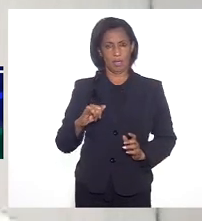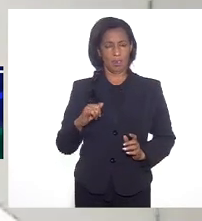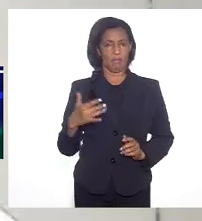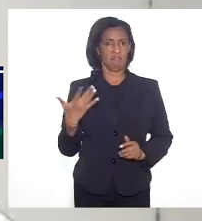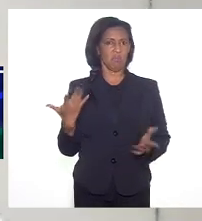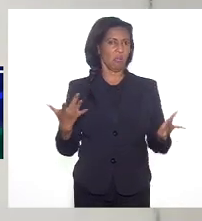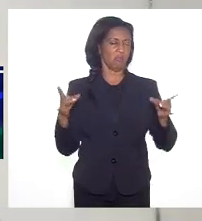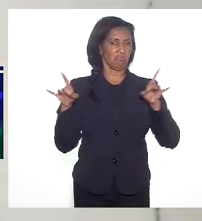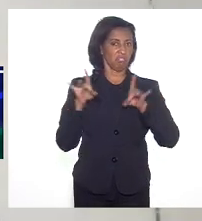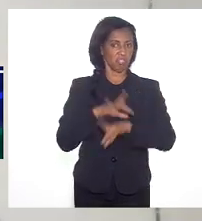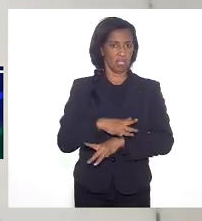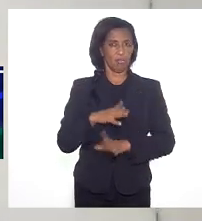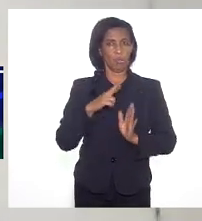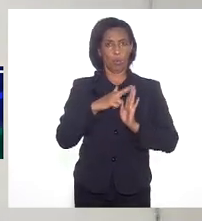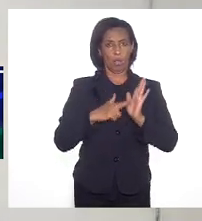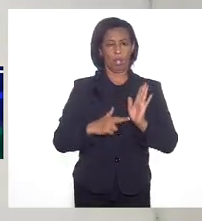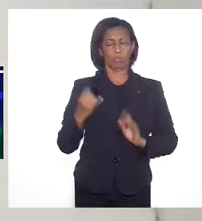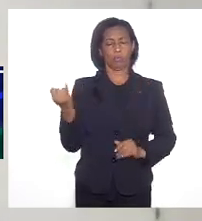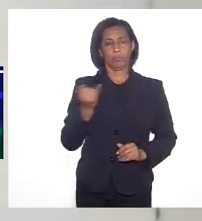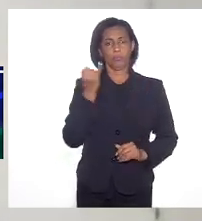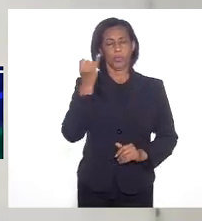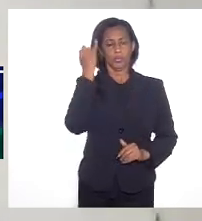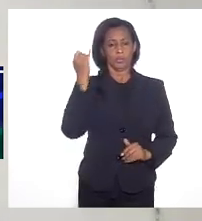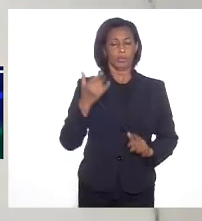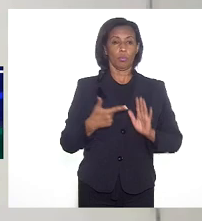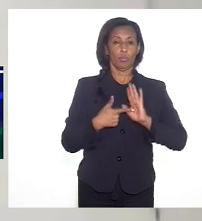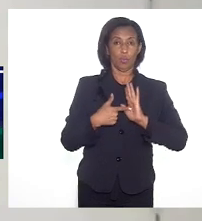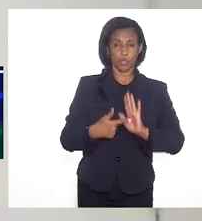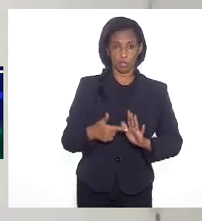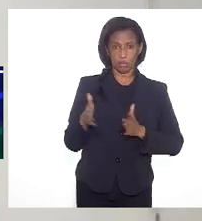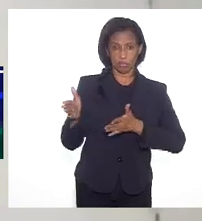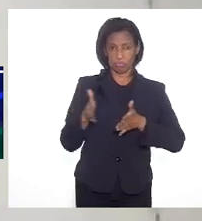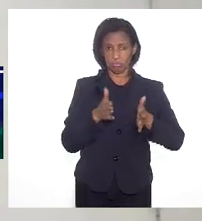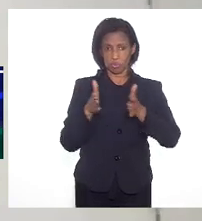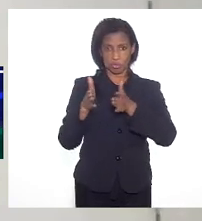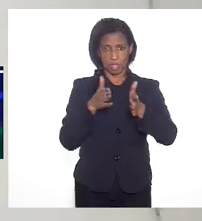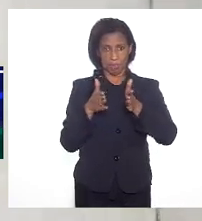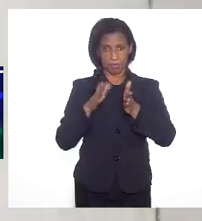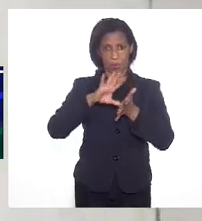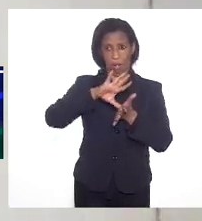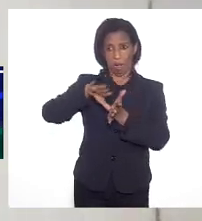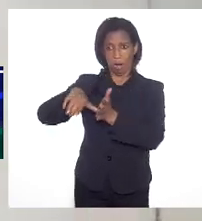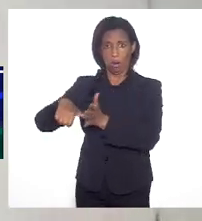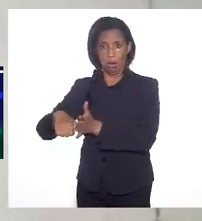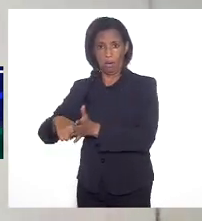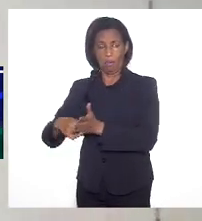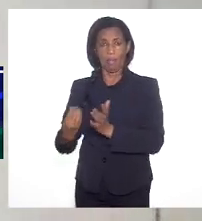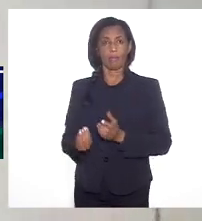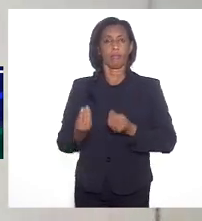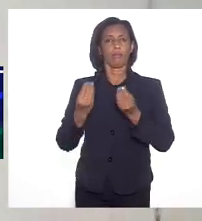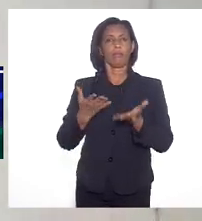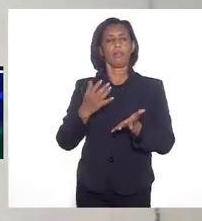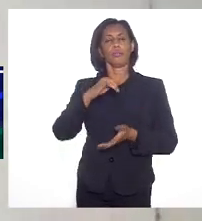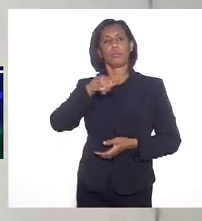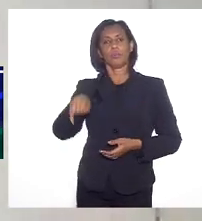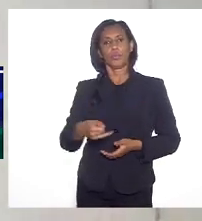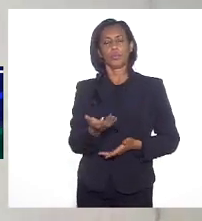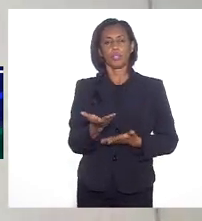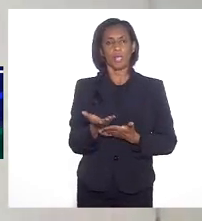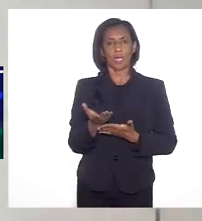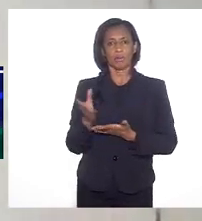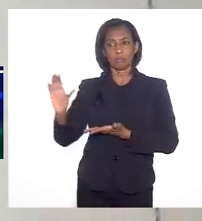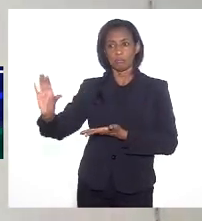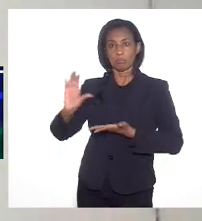que a gente terminou essa CPI com um relatório muito importante mostrando os caminhos desses desvios criando condições para que parte desses